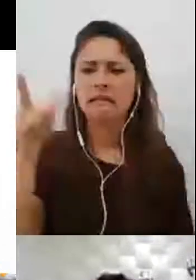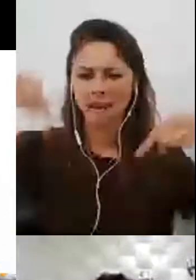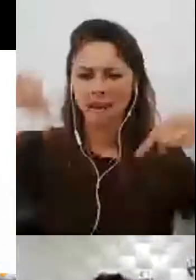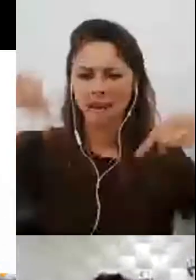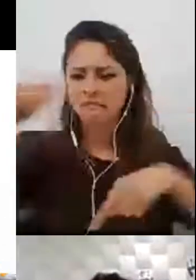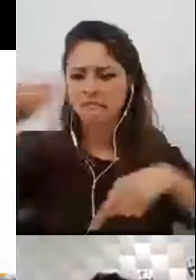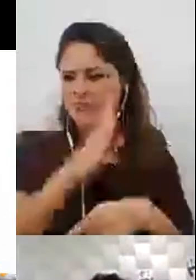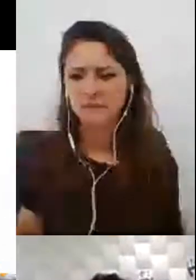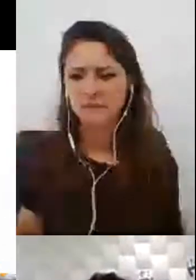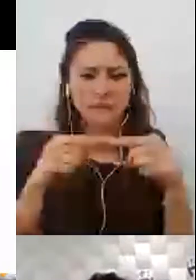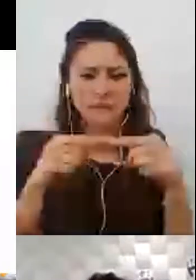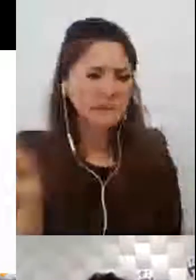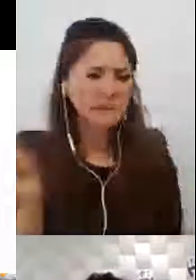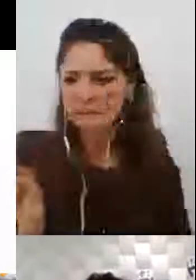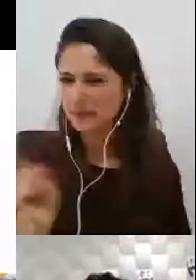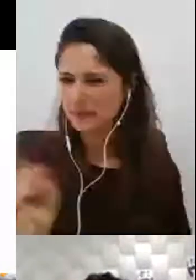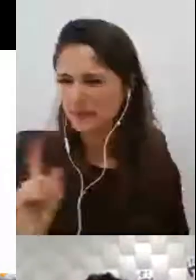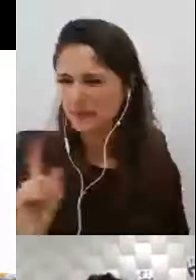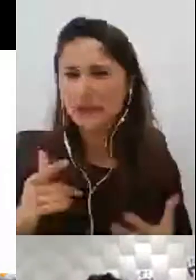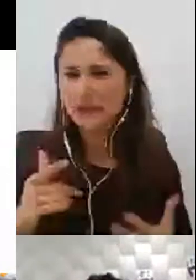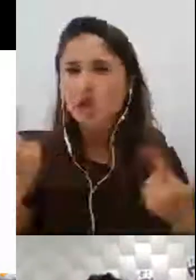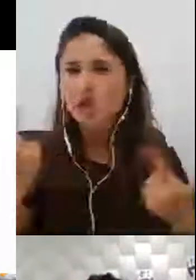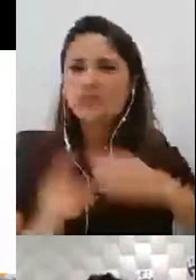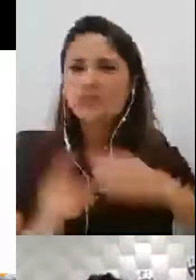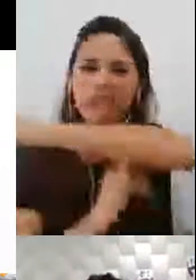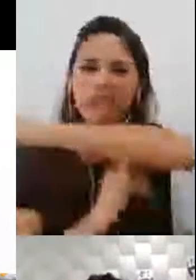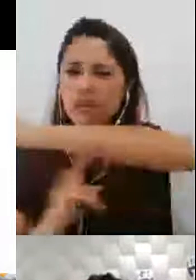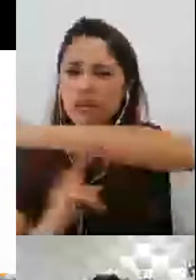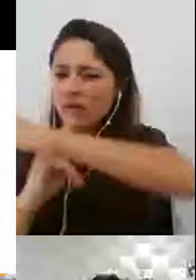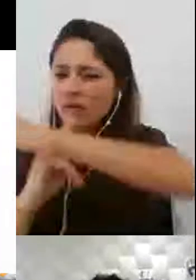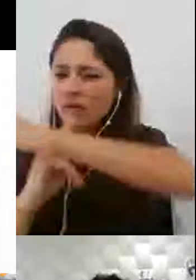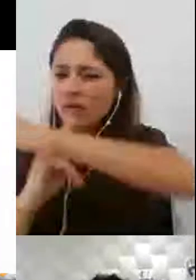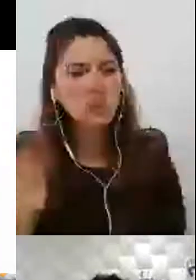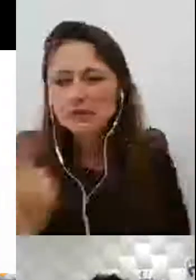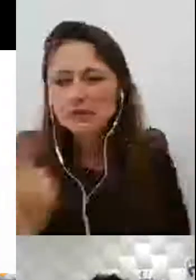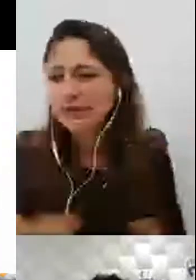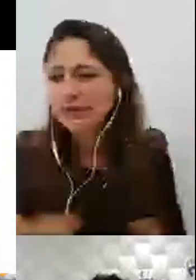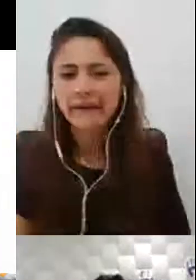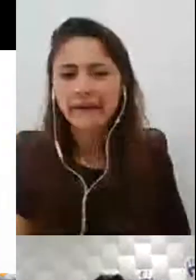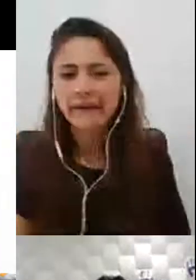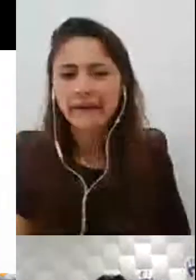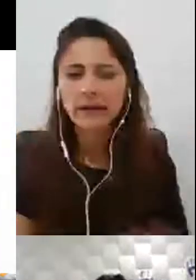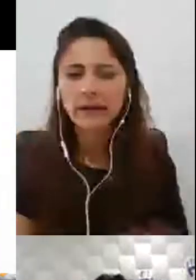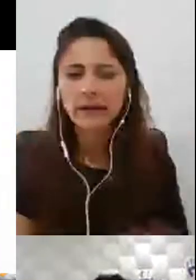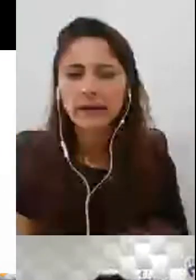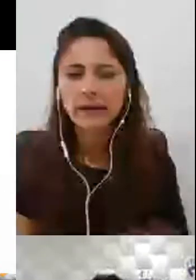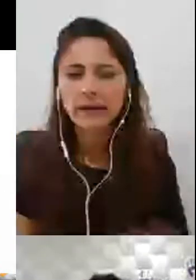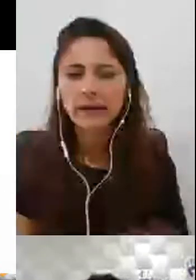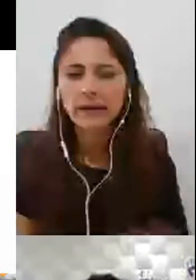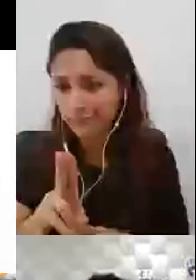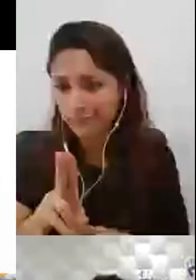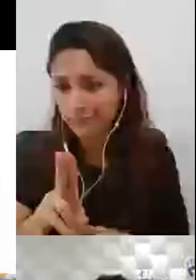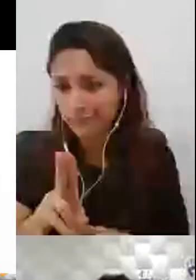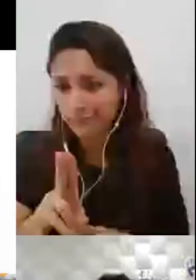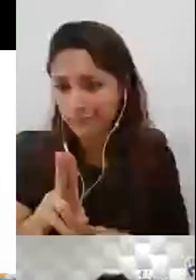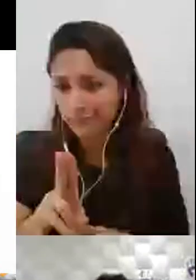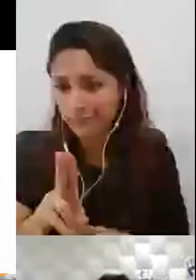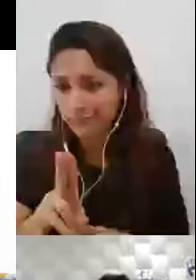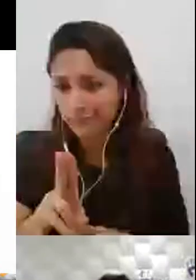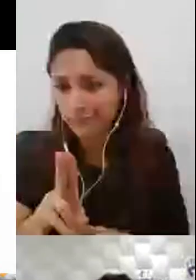não tem toda a infraestrutura para atender essas necessidades e eu conseguir suportar esse conceito